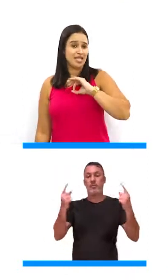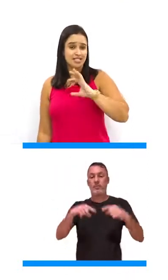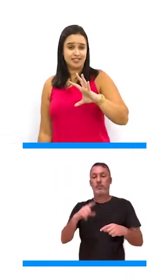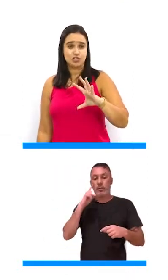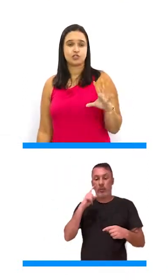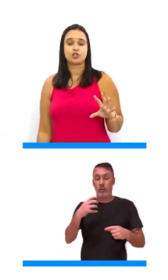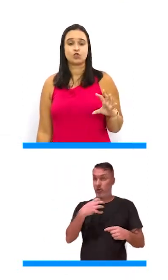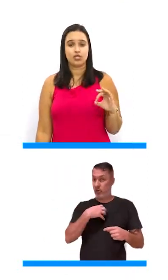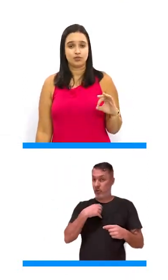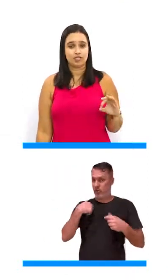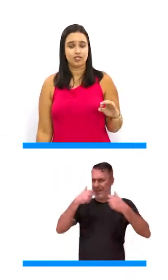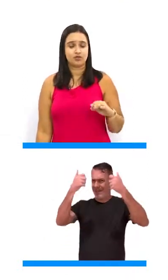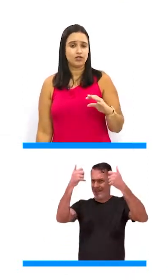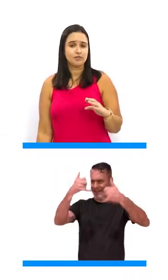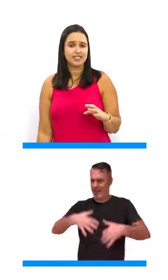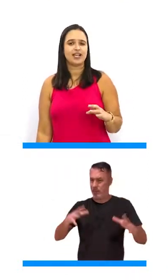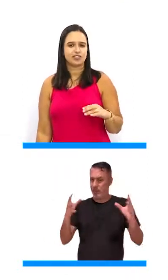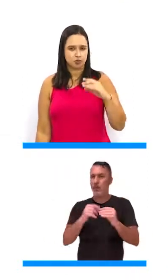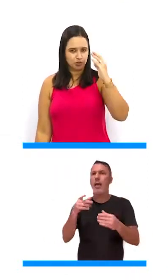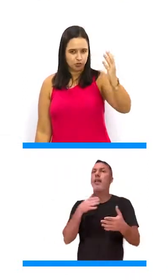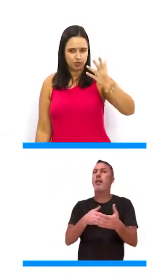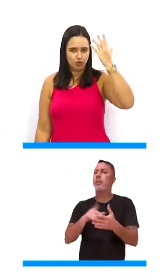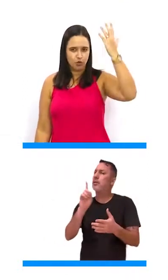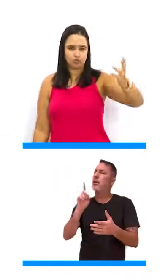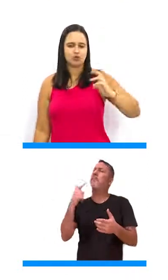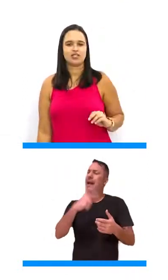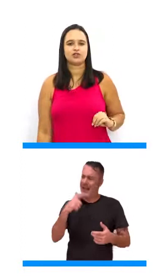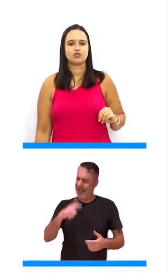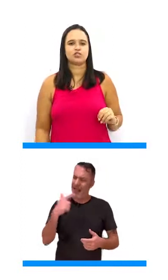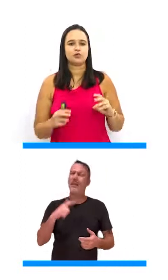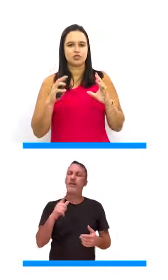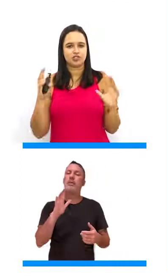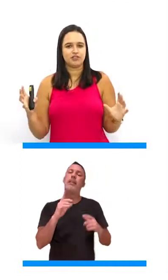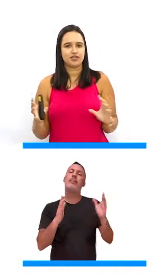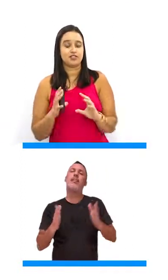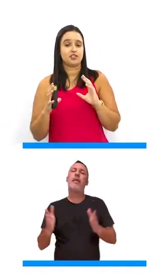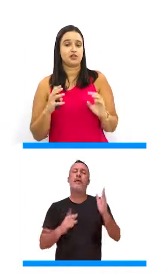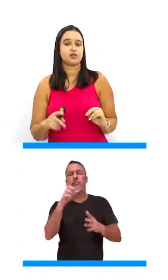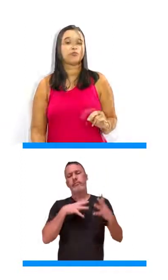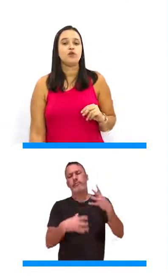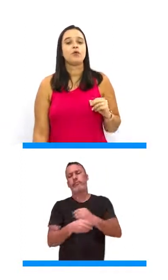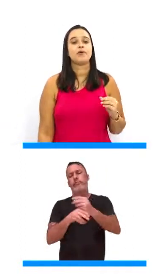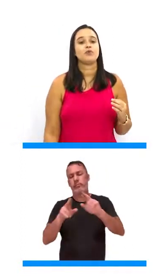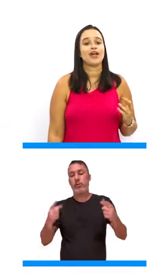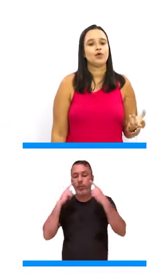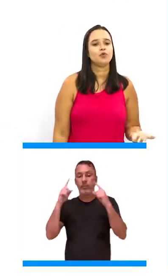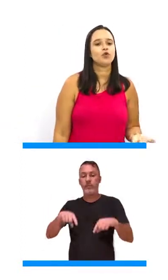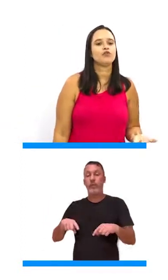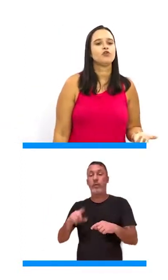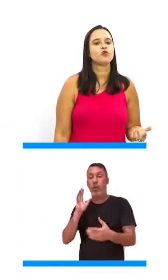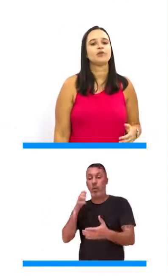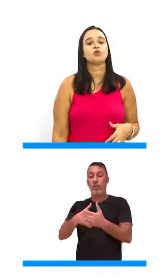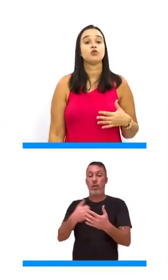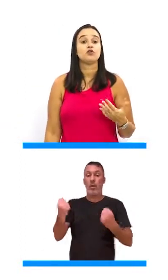crítica. Esses sentidos que eu estou dando aqui não são limitados, a gente pode construir outros. Por uma questão de tempo, a gente vai selecionando alguns. Comprei um carro